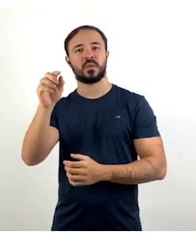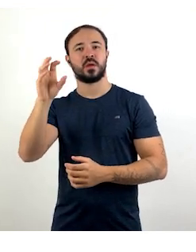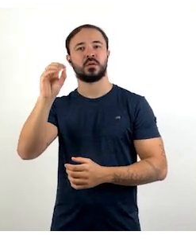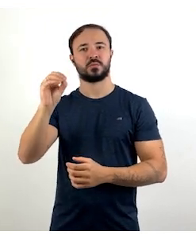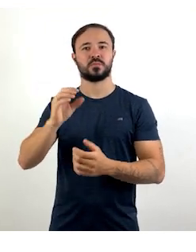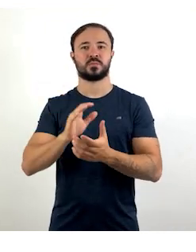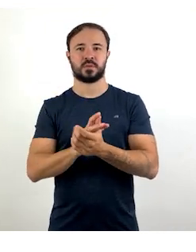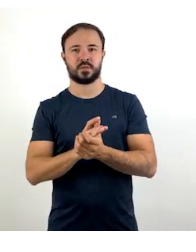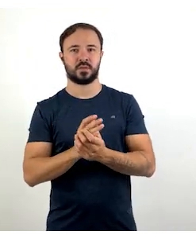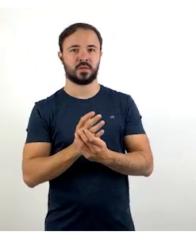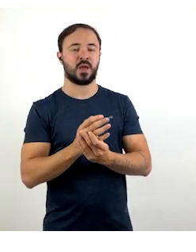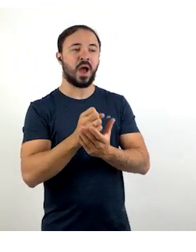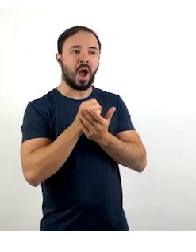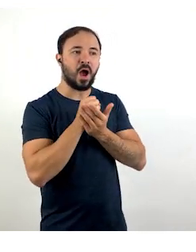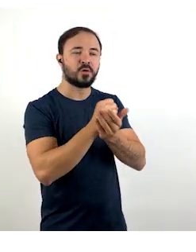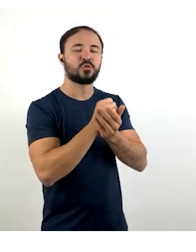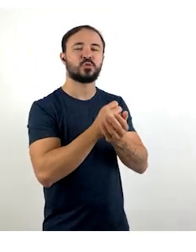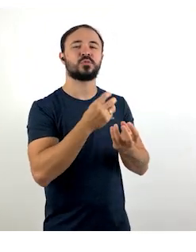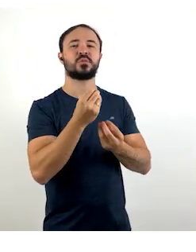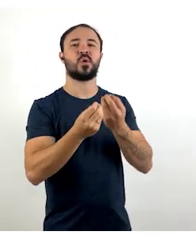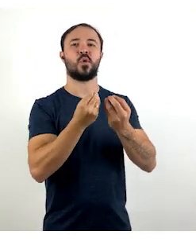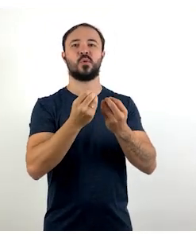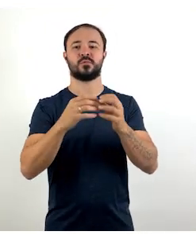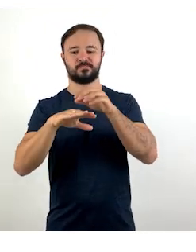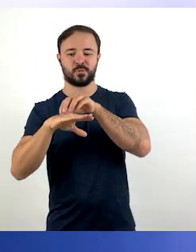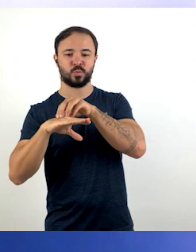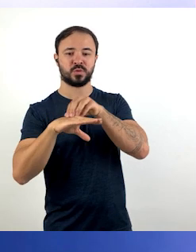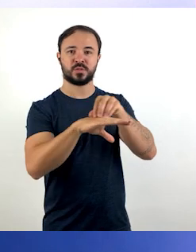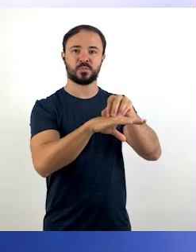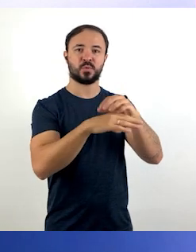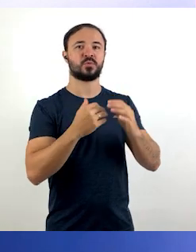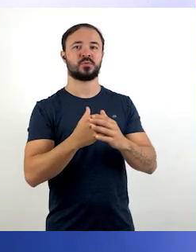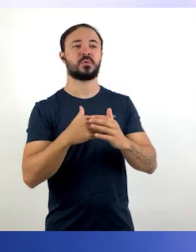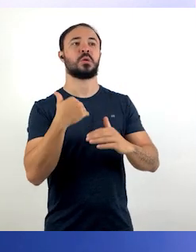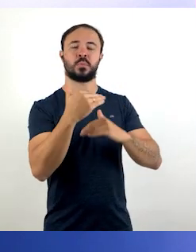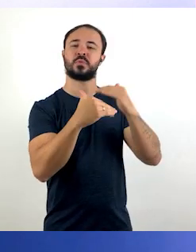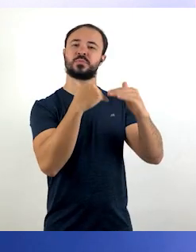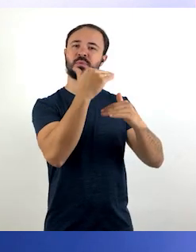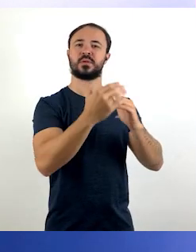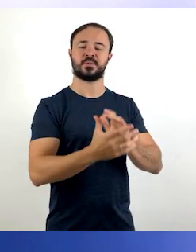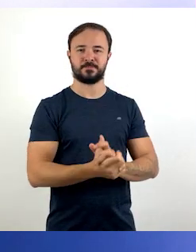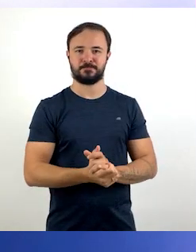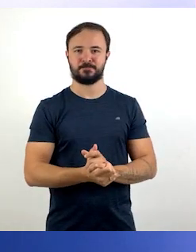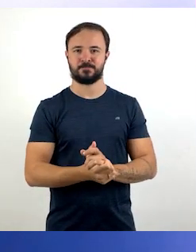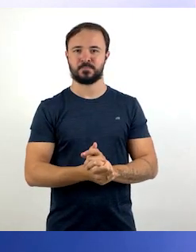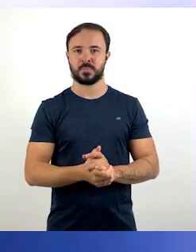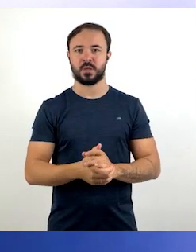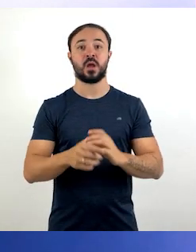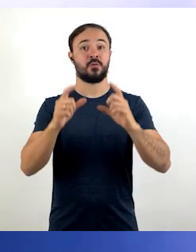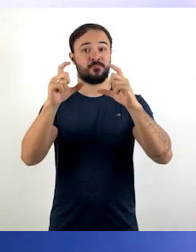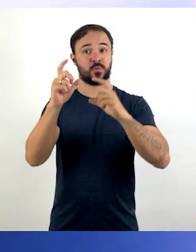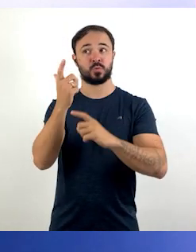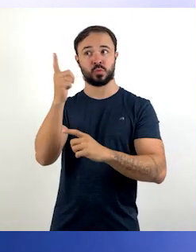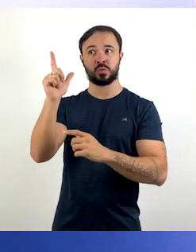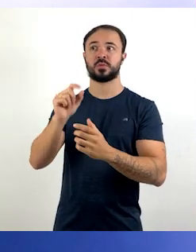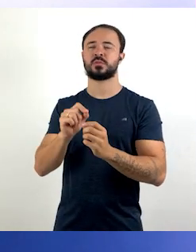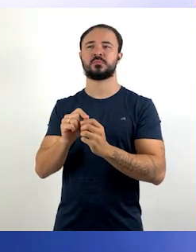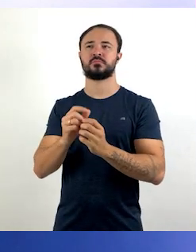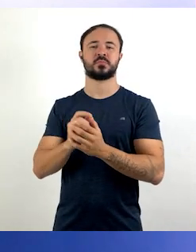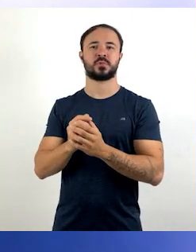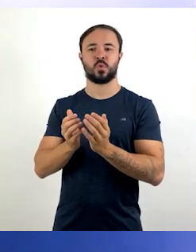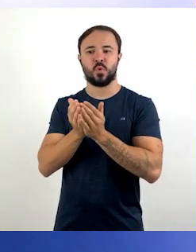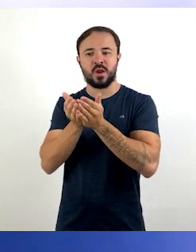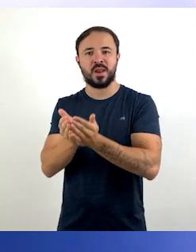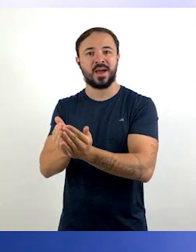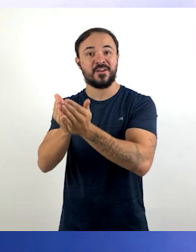que a industrialização pudesse avançar por vários caminhos diferentes. Nessa imagem nós também temos um navio movido a vapor, só